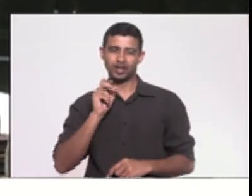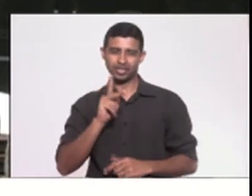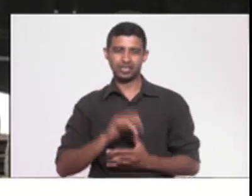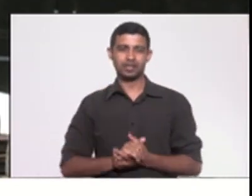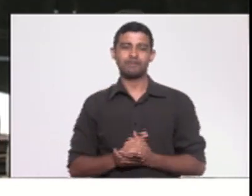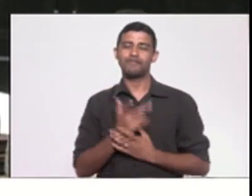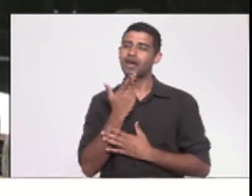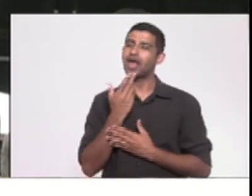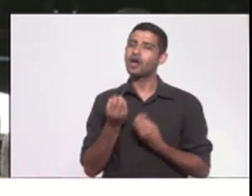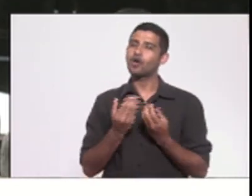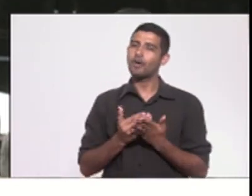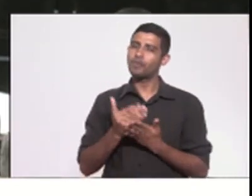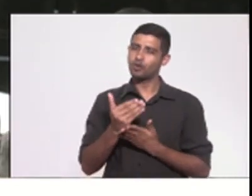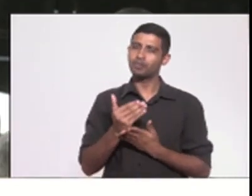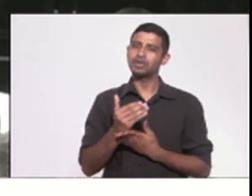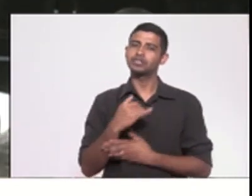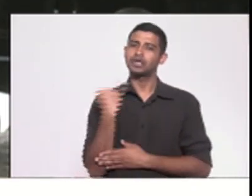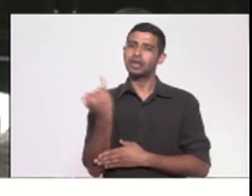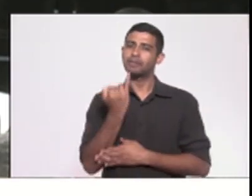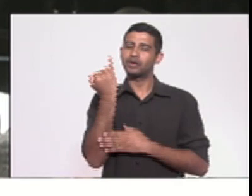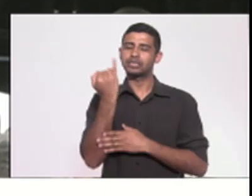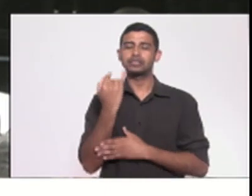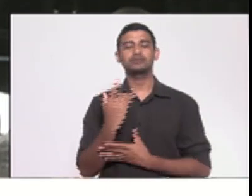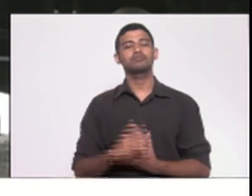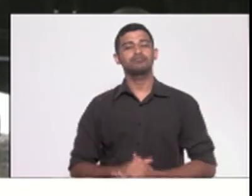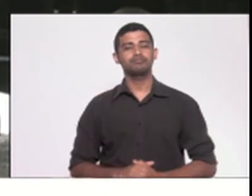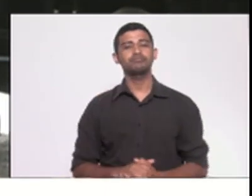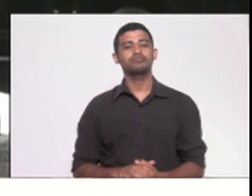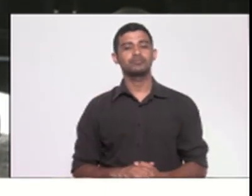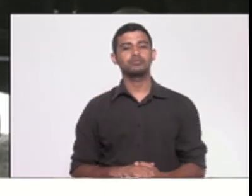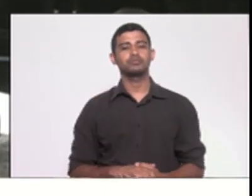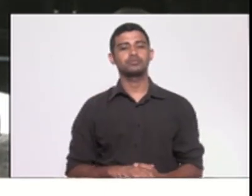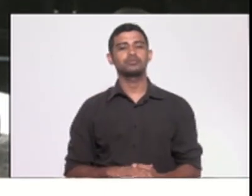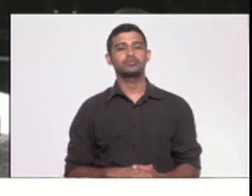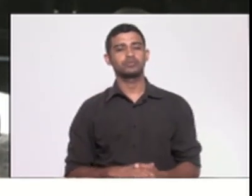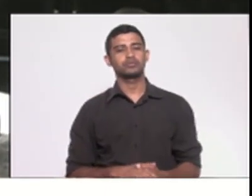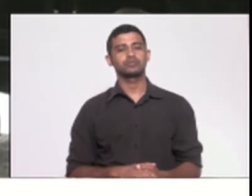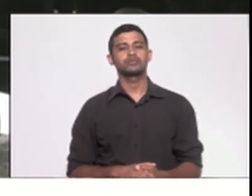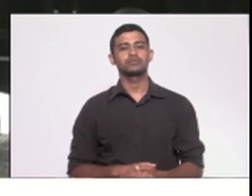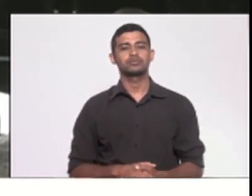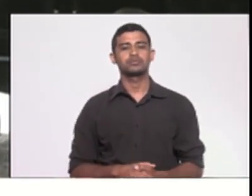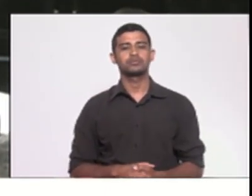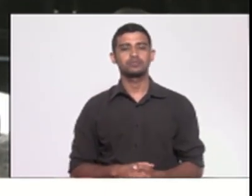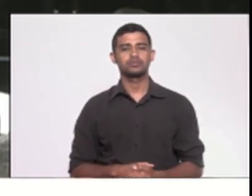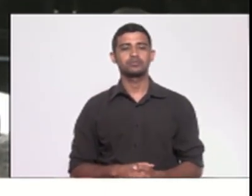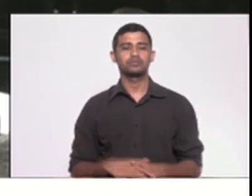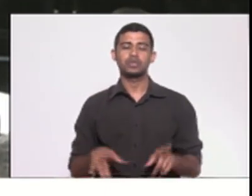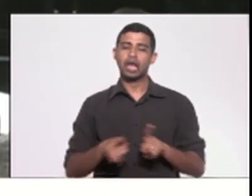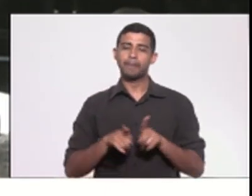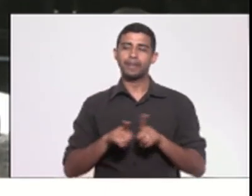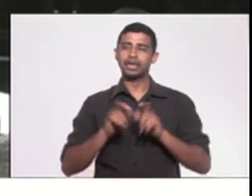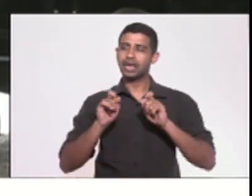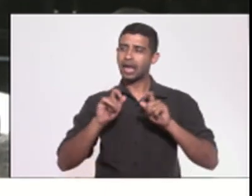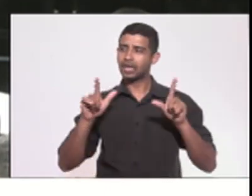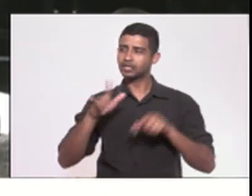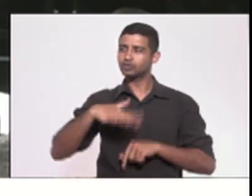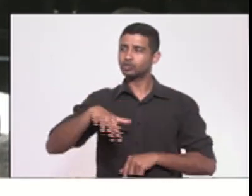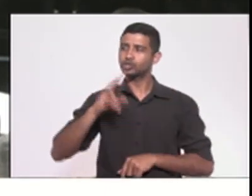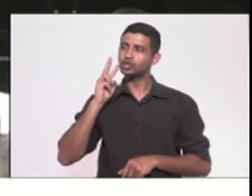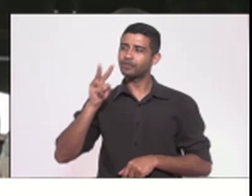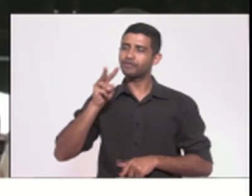do princípio, a importância de se ter um business plan, o olhar atento aos problemas que estão ao nosso redor,